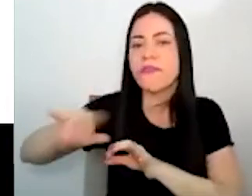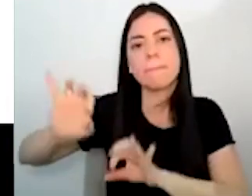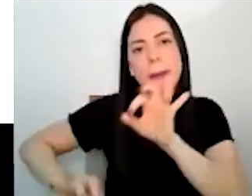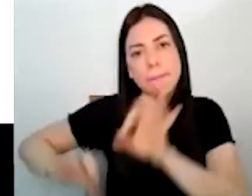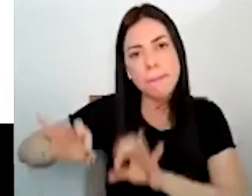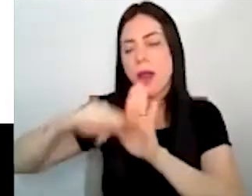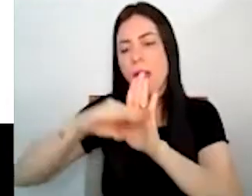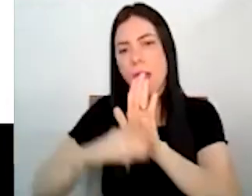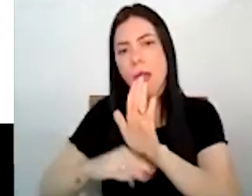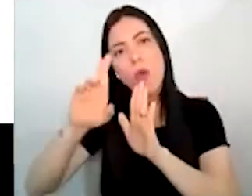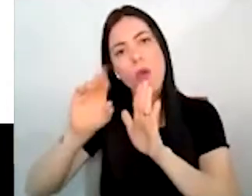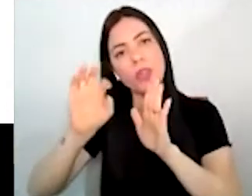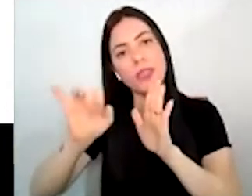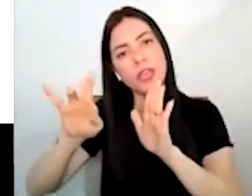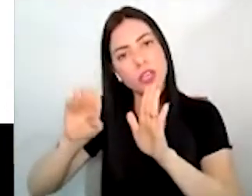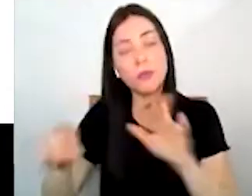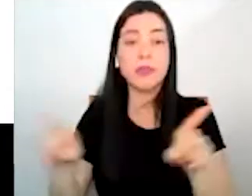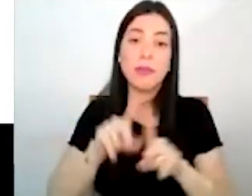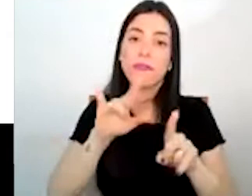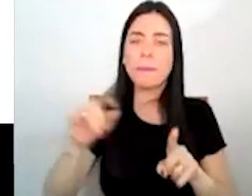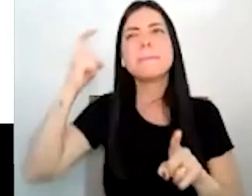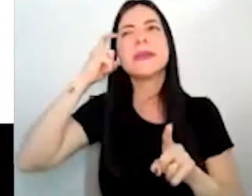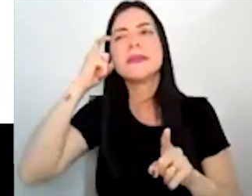vai pensar na linguagem animada dessa